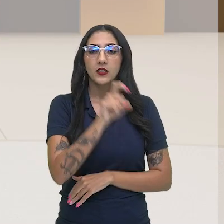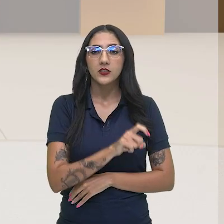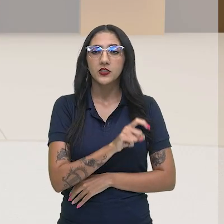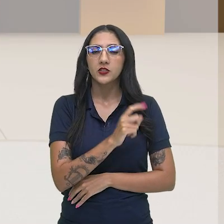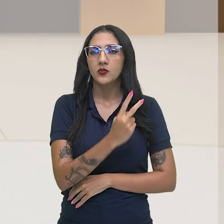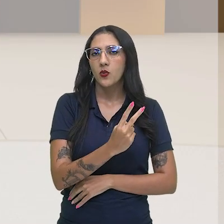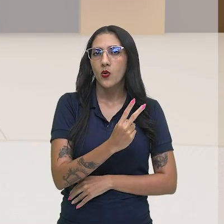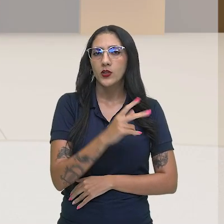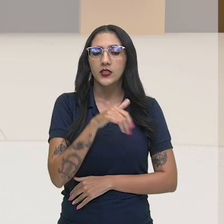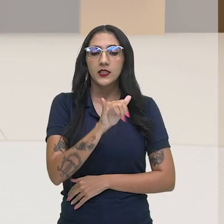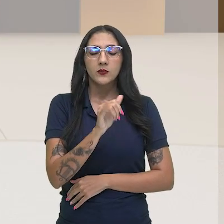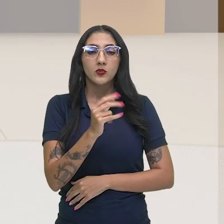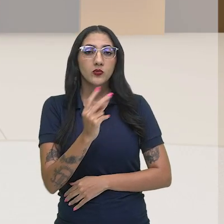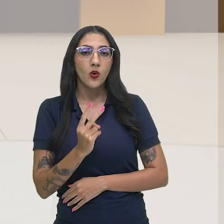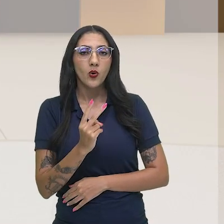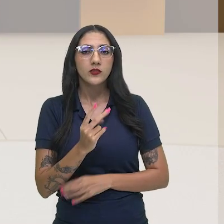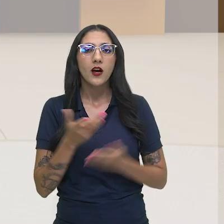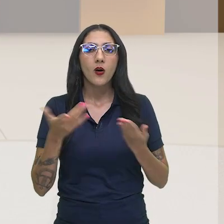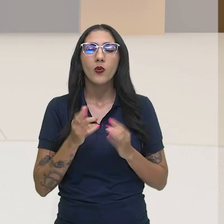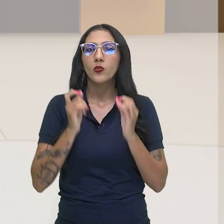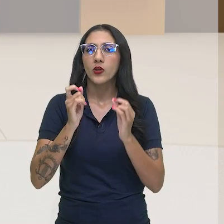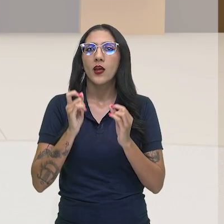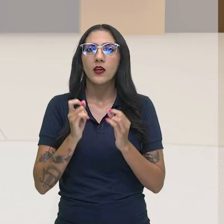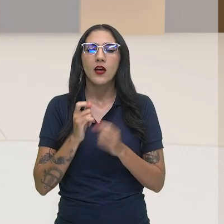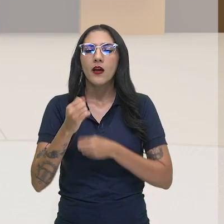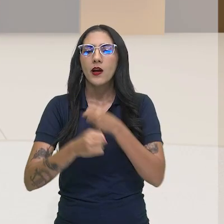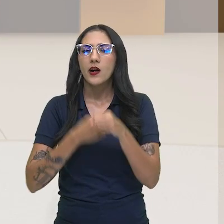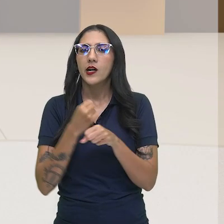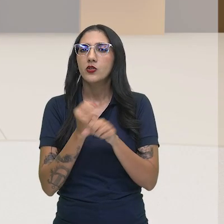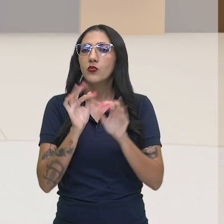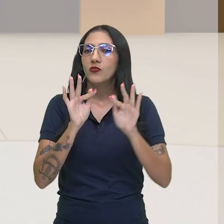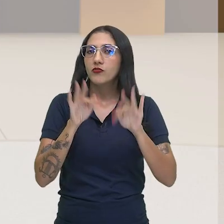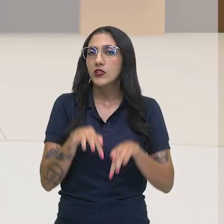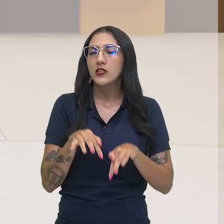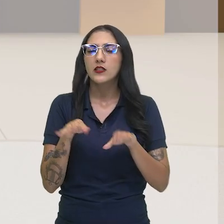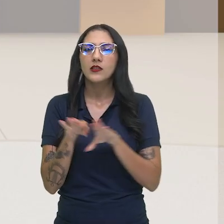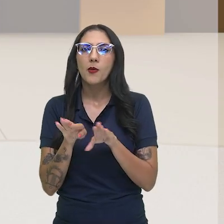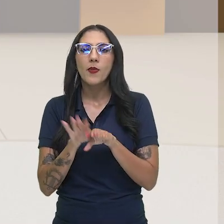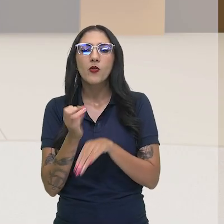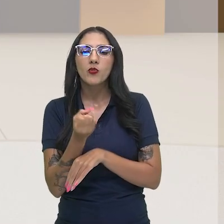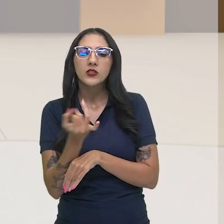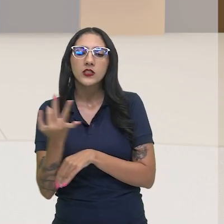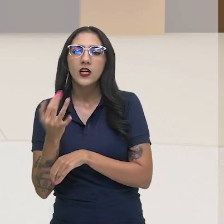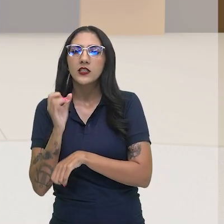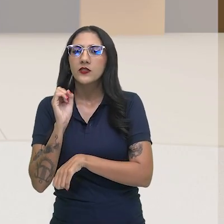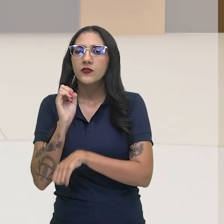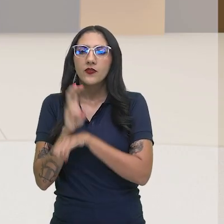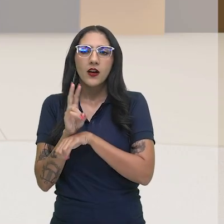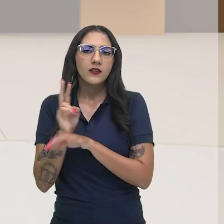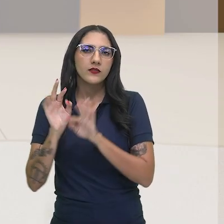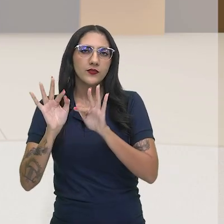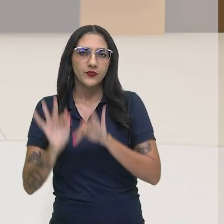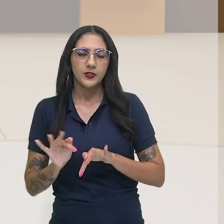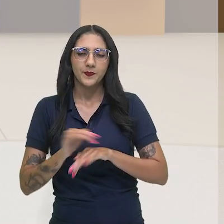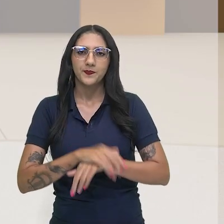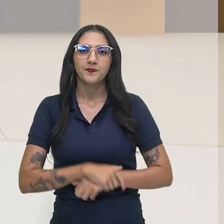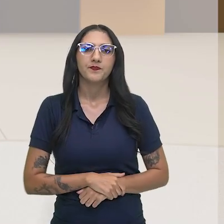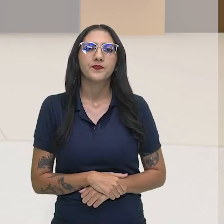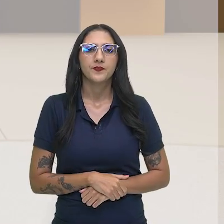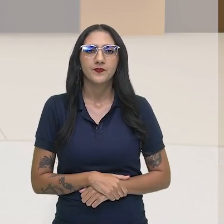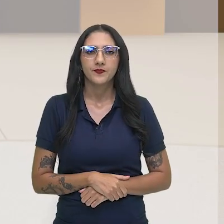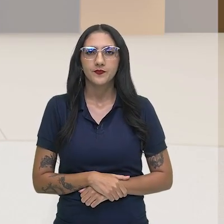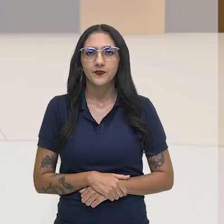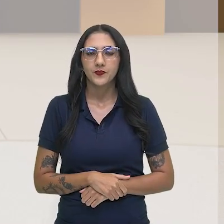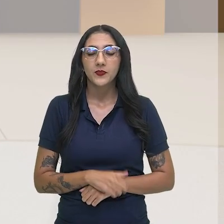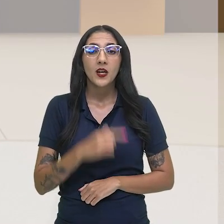os dados finais, no caso, ano final e o número de empregos finais, tá? Ou final. Para ficar claro, nós